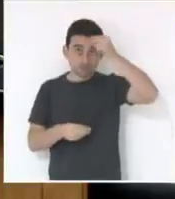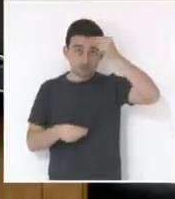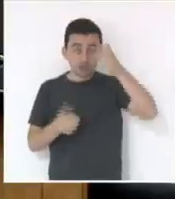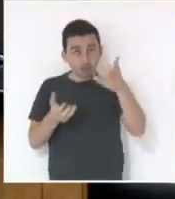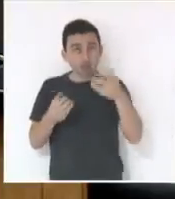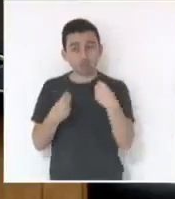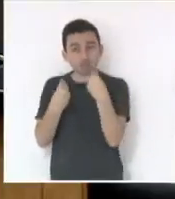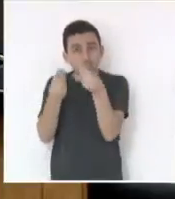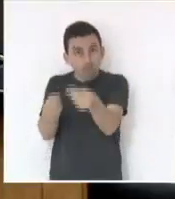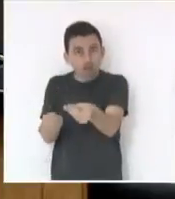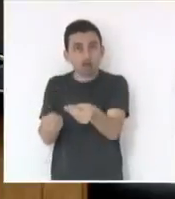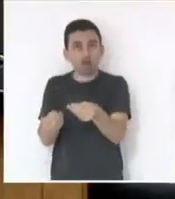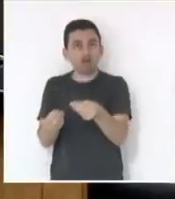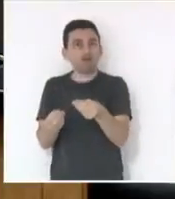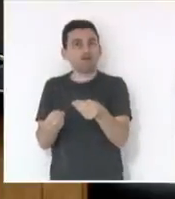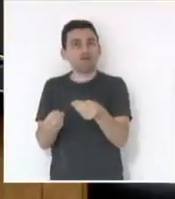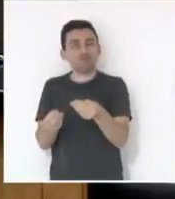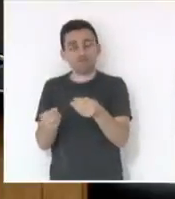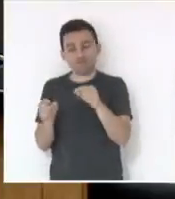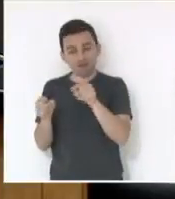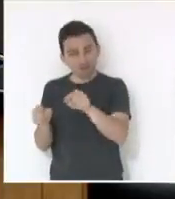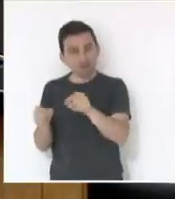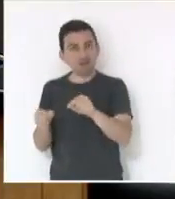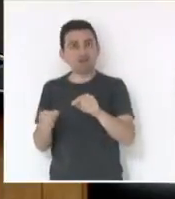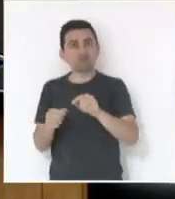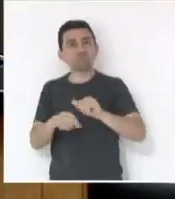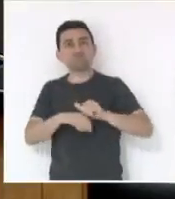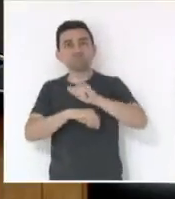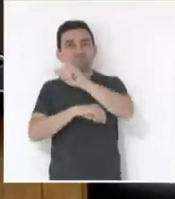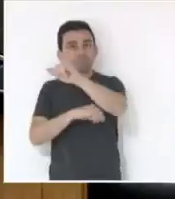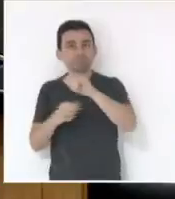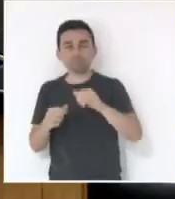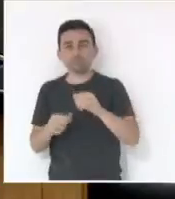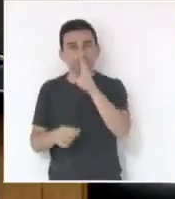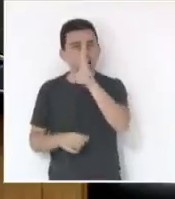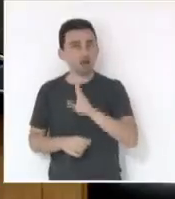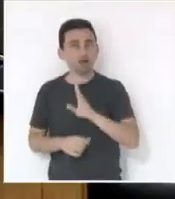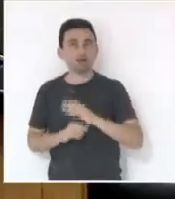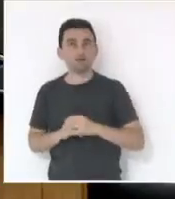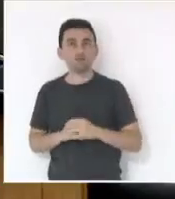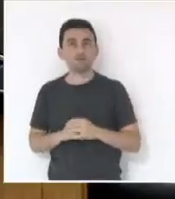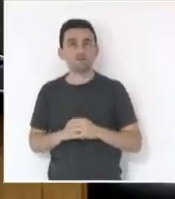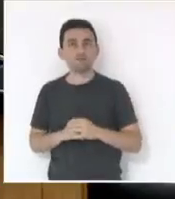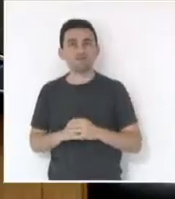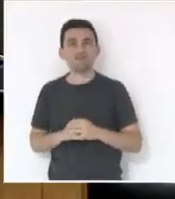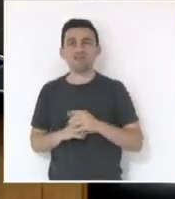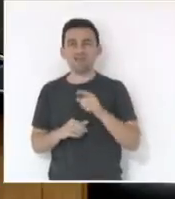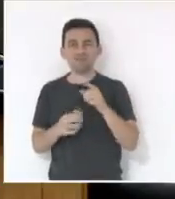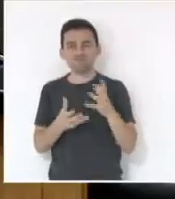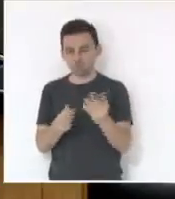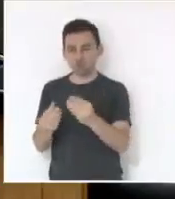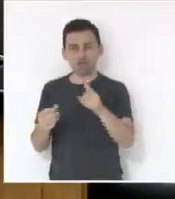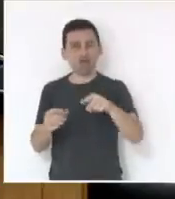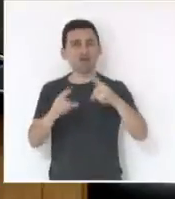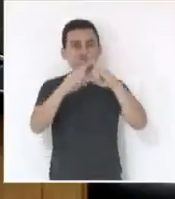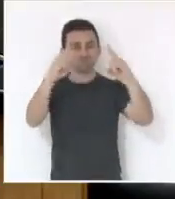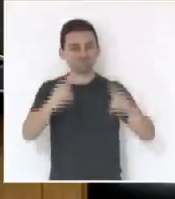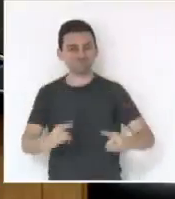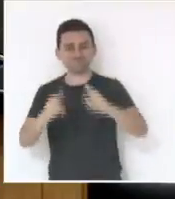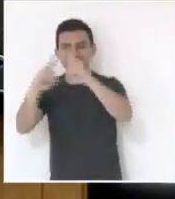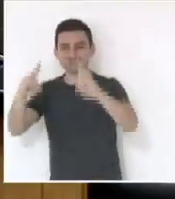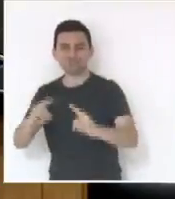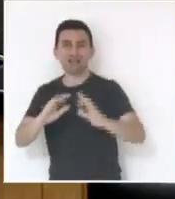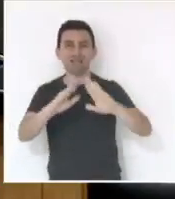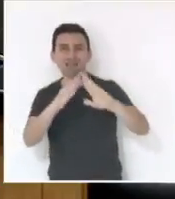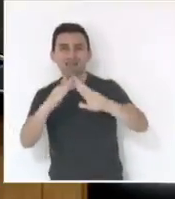a maioria ainda não é em casa como o cidadão merece, é meio barraco, meio acampamento que está